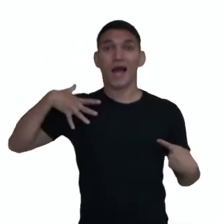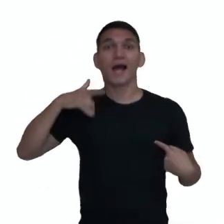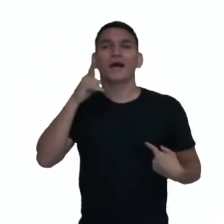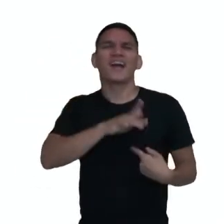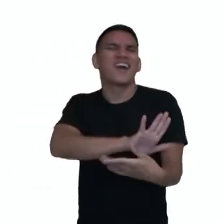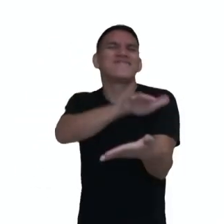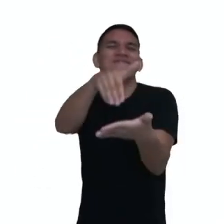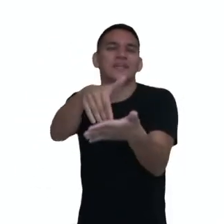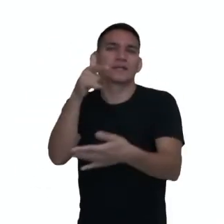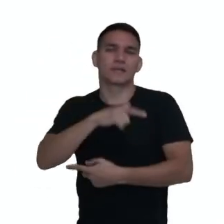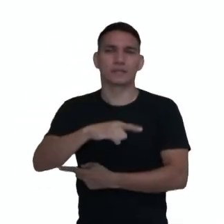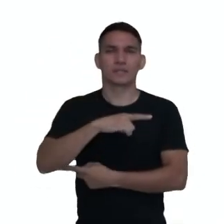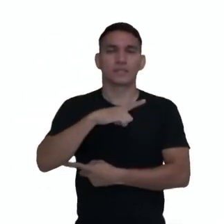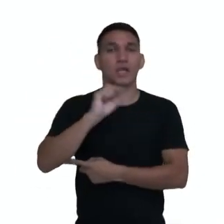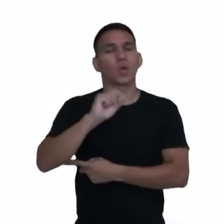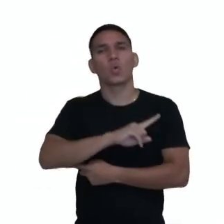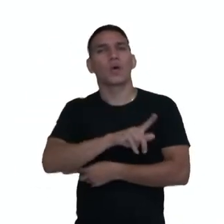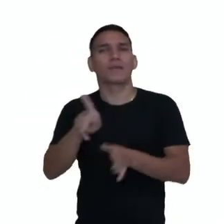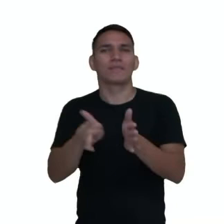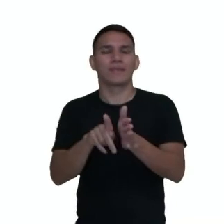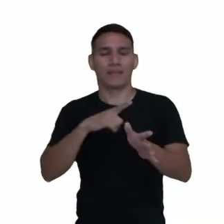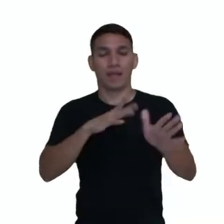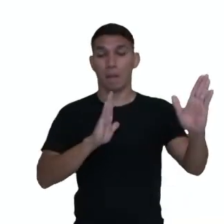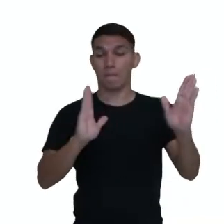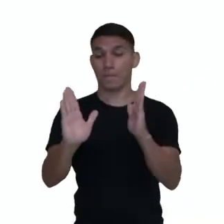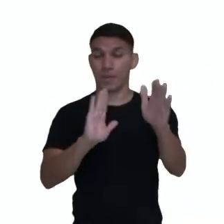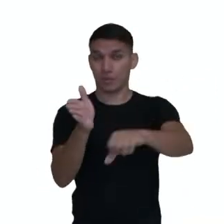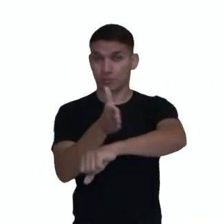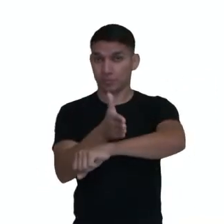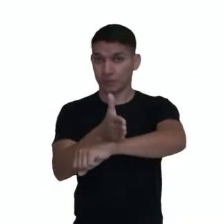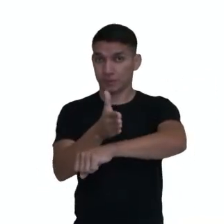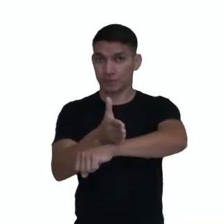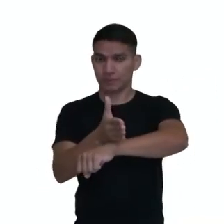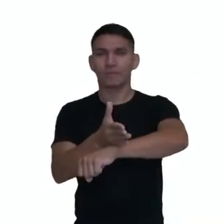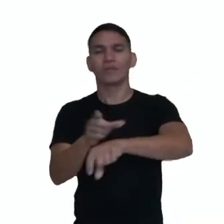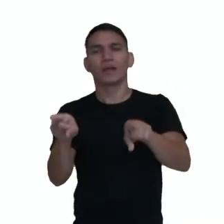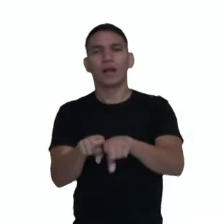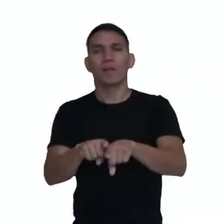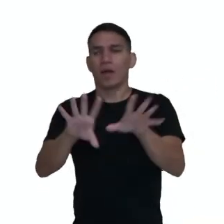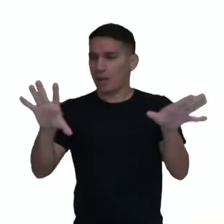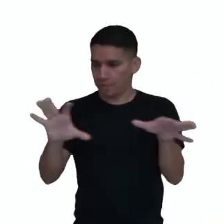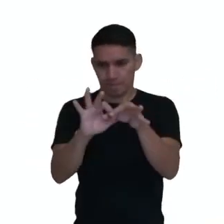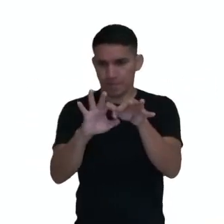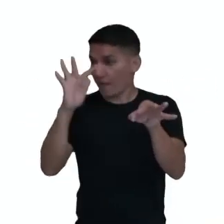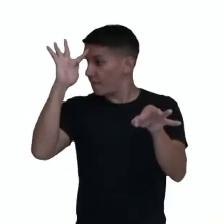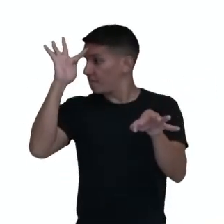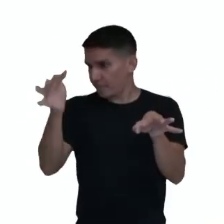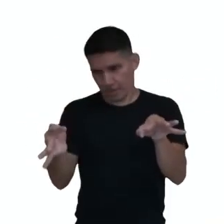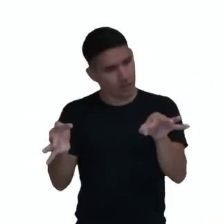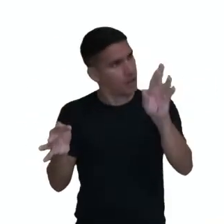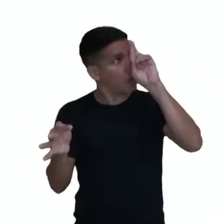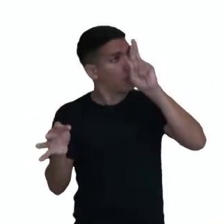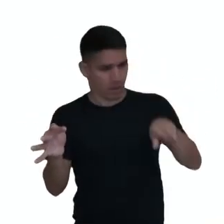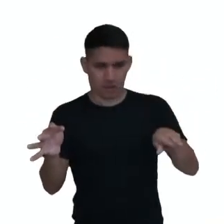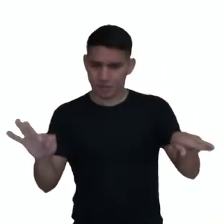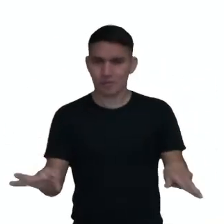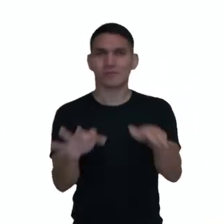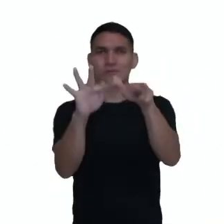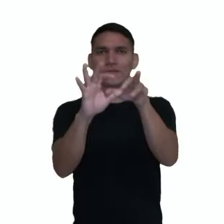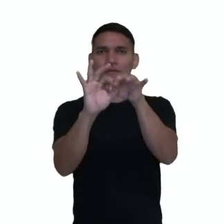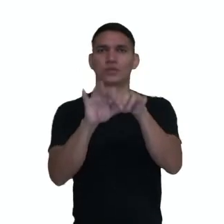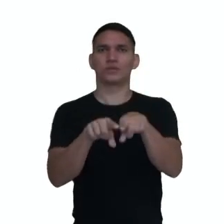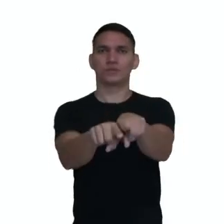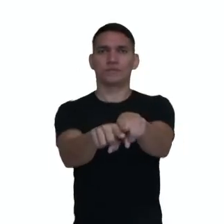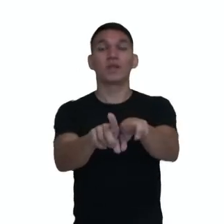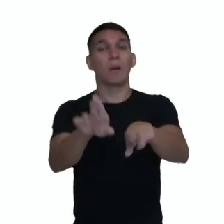final, né, gente, desse período medieval. E da conciliação entre a fé e a razão. O principal filósofo